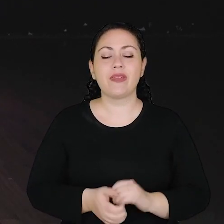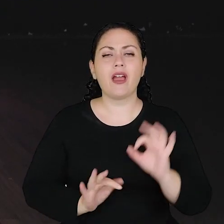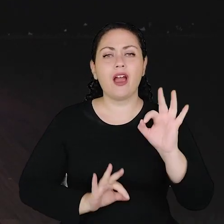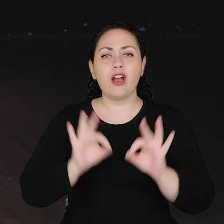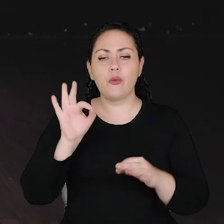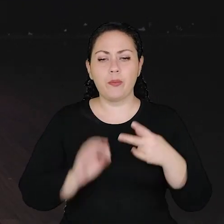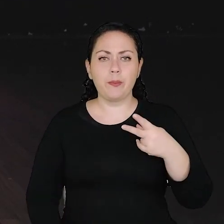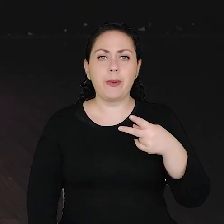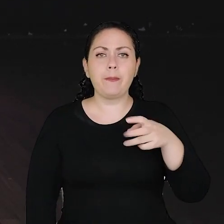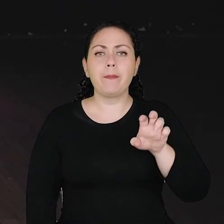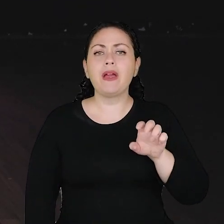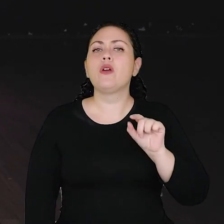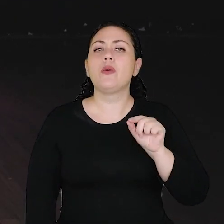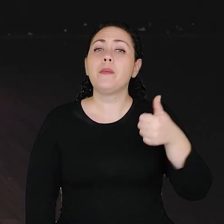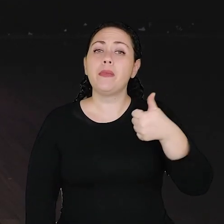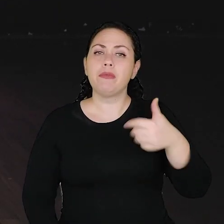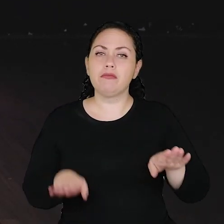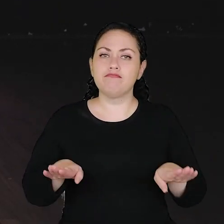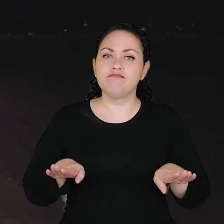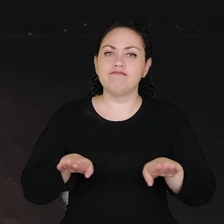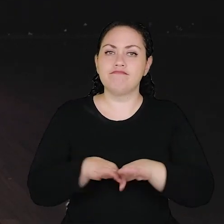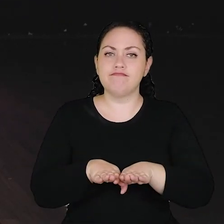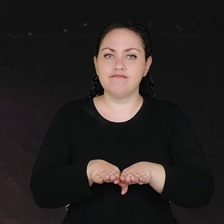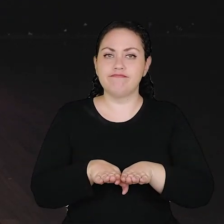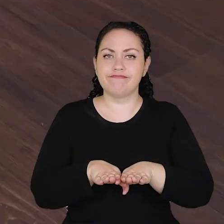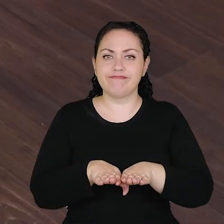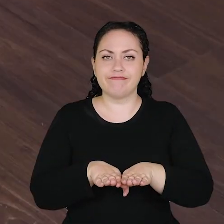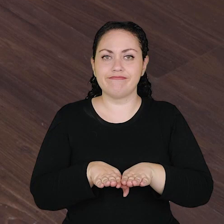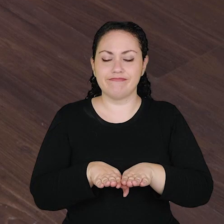os pés, primeiro a gente vai juntá-los.